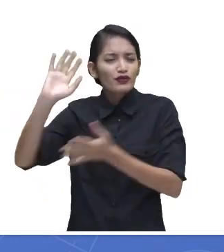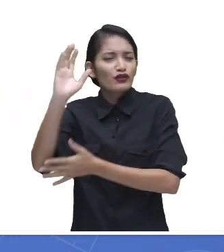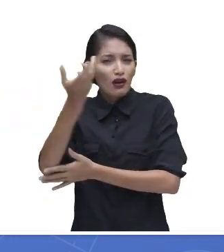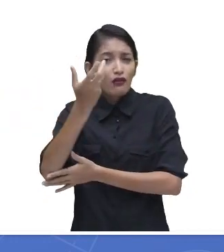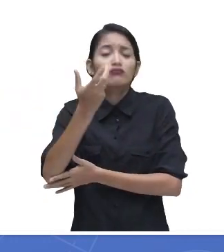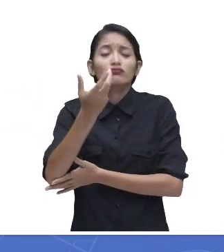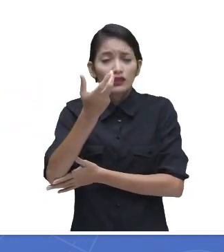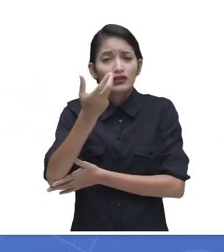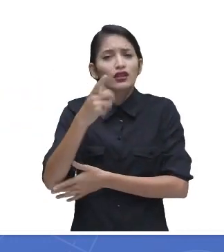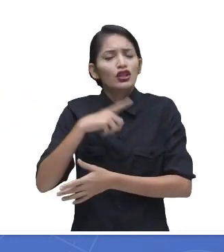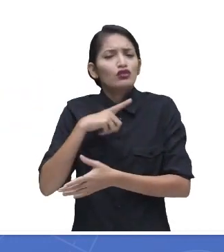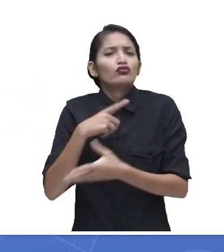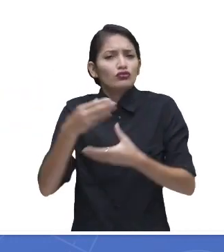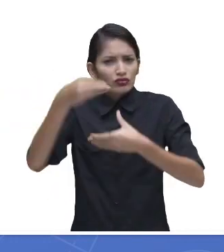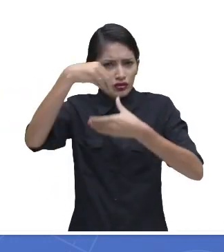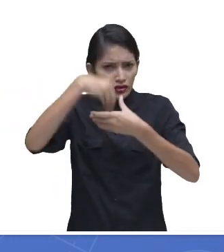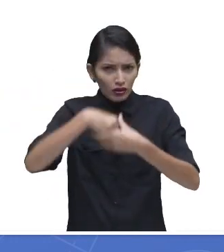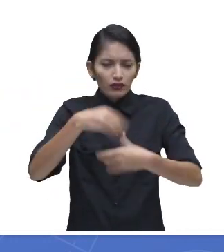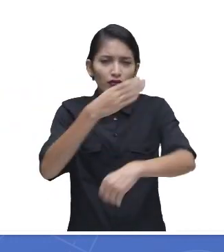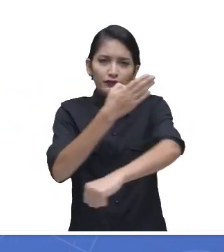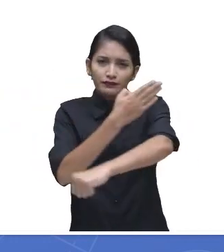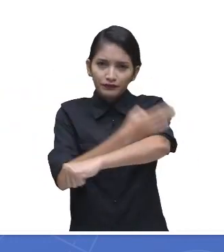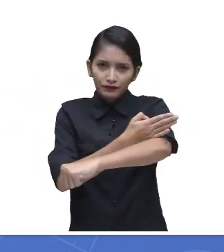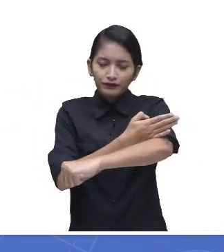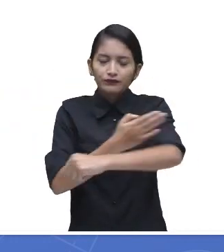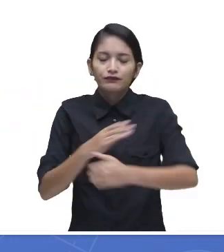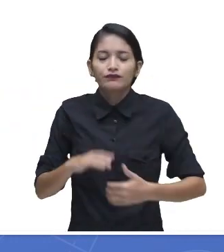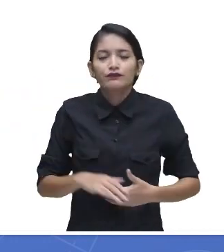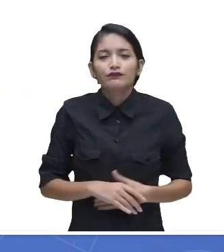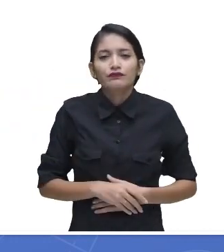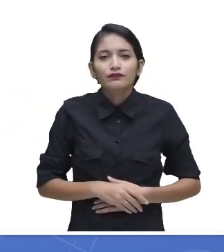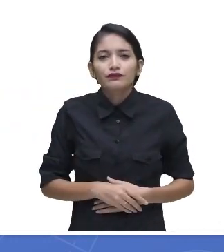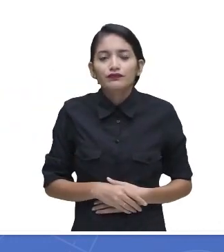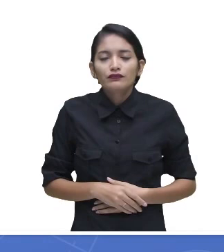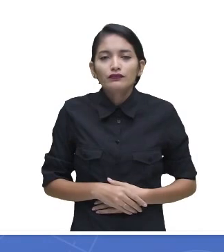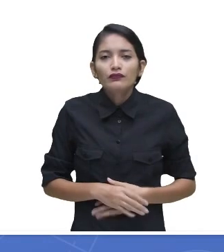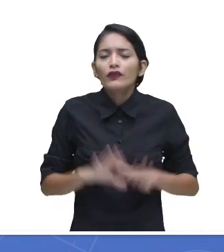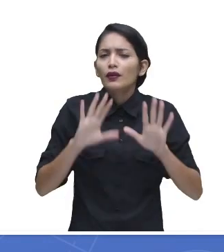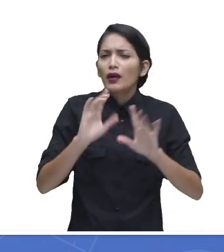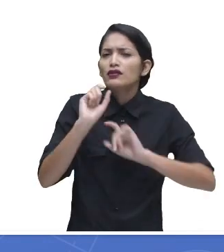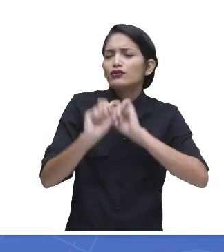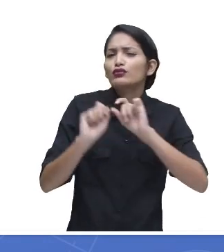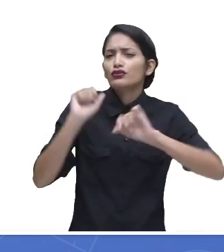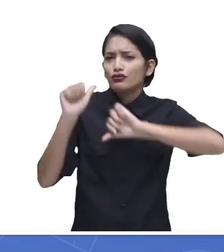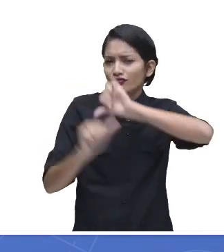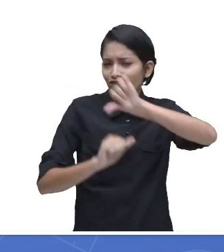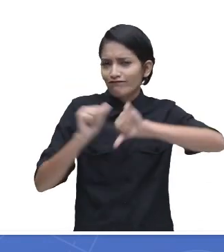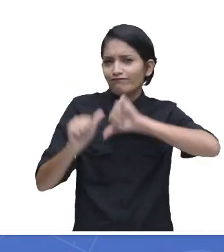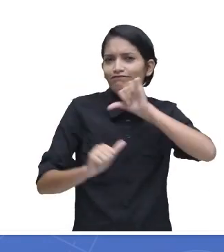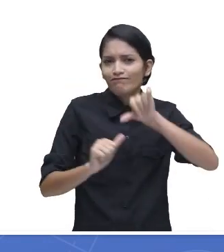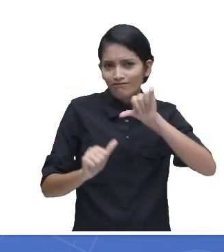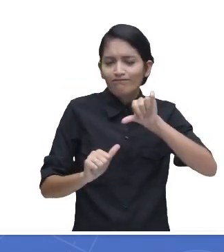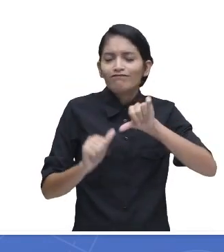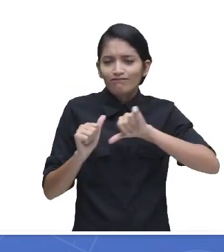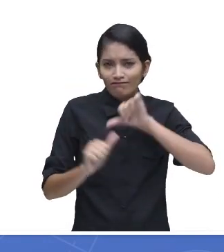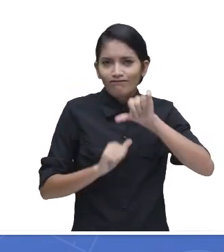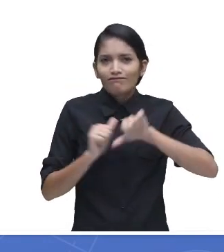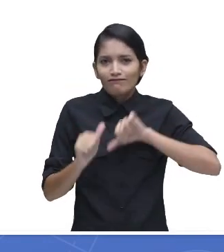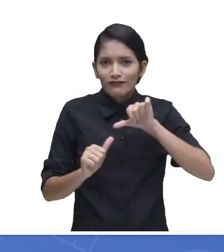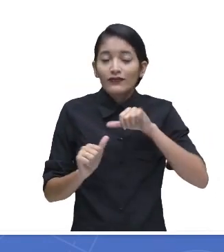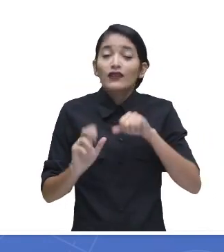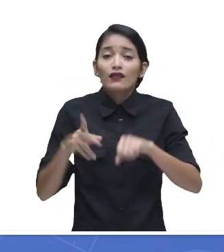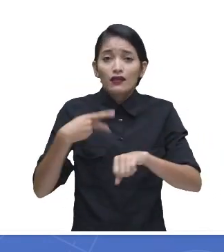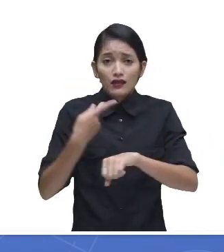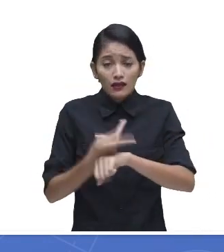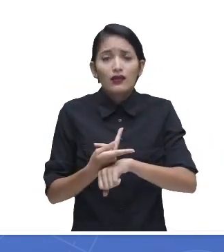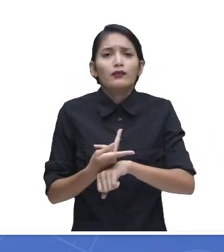muito forte na Idade Média. Então, o que mudou depois que a Idade Média, né, foi, vocês sabem que